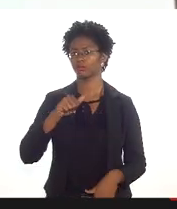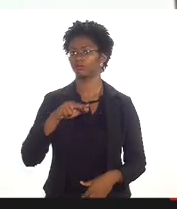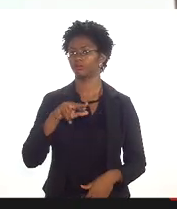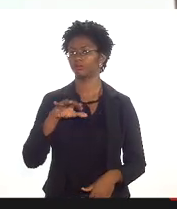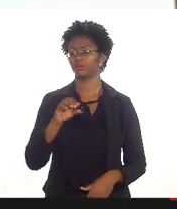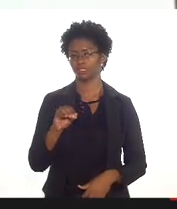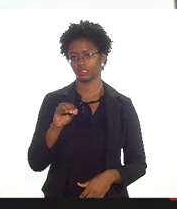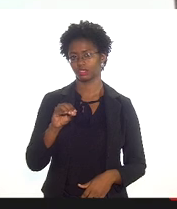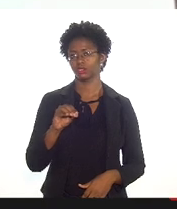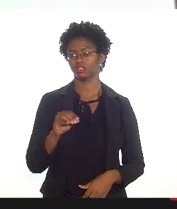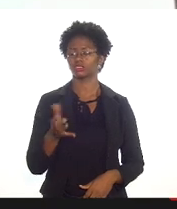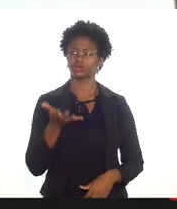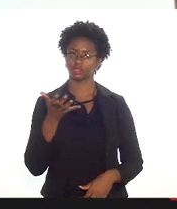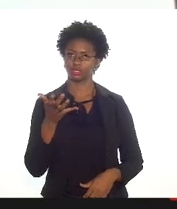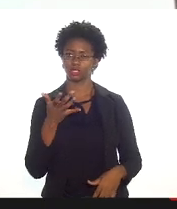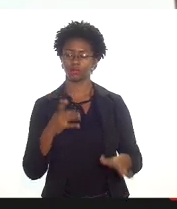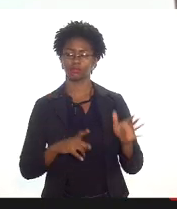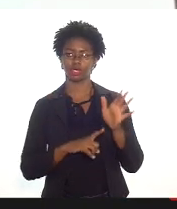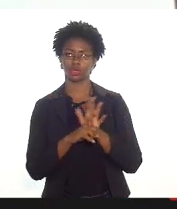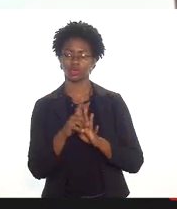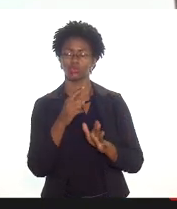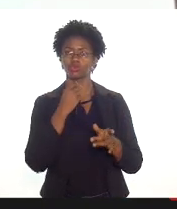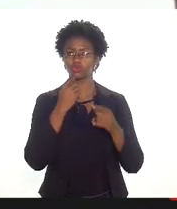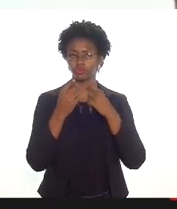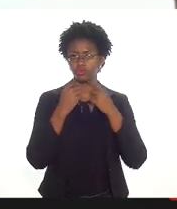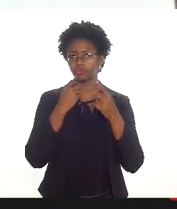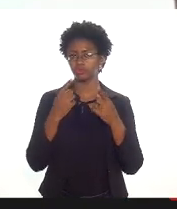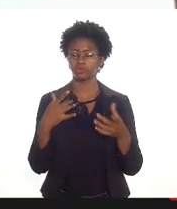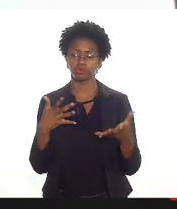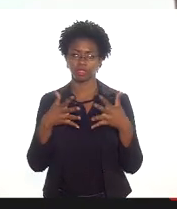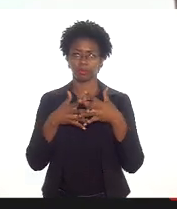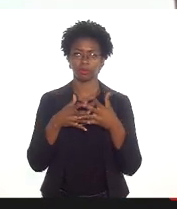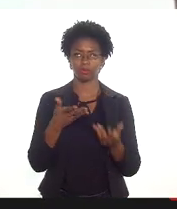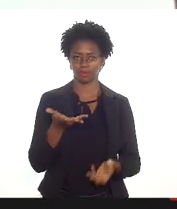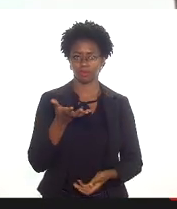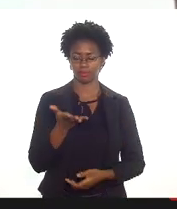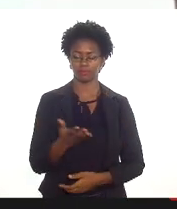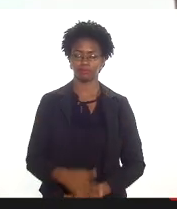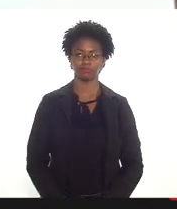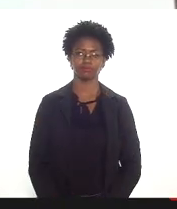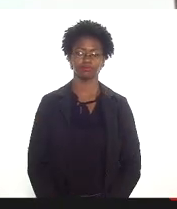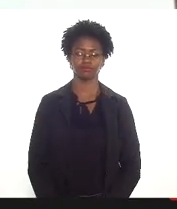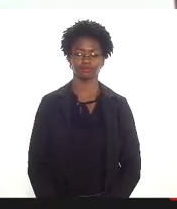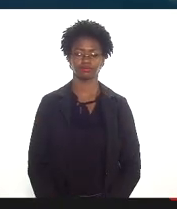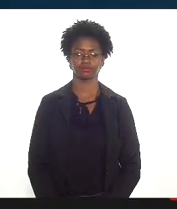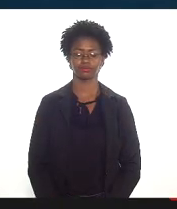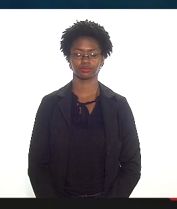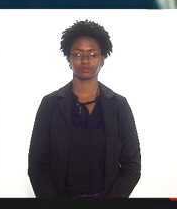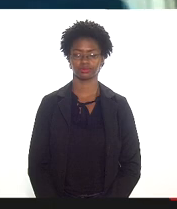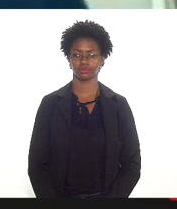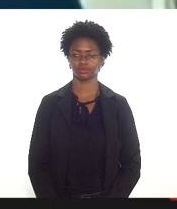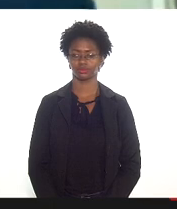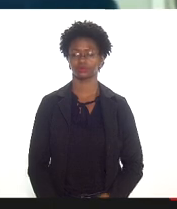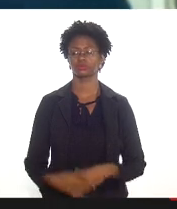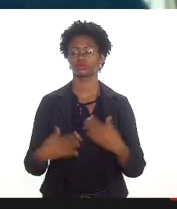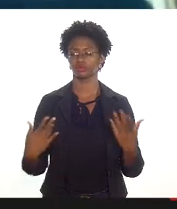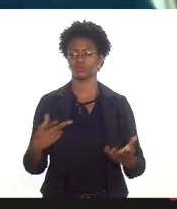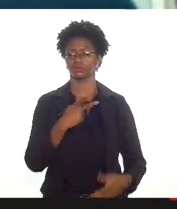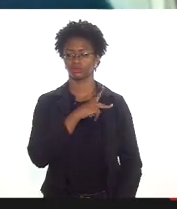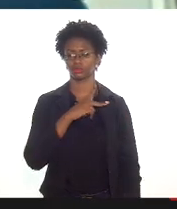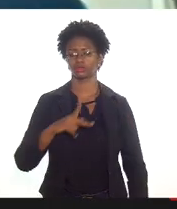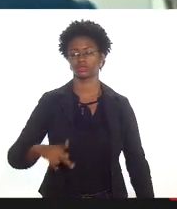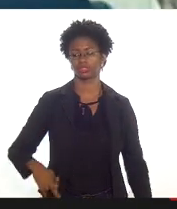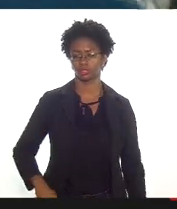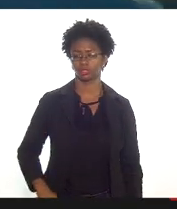Pacheco, se deseja fazer alguma intervenção. Deputado Luiz Paulo, nosso presidente,